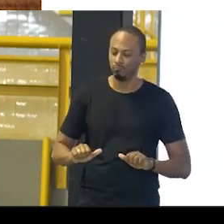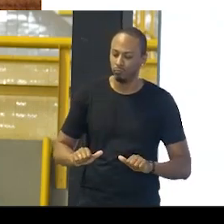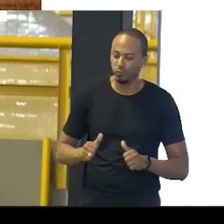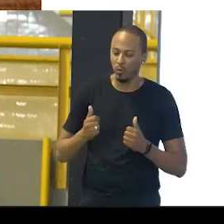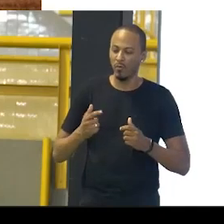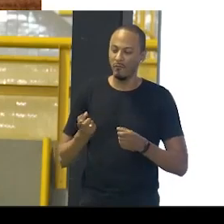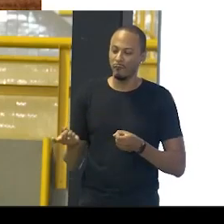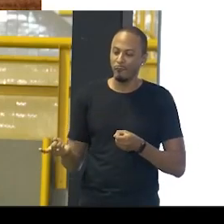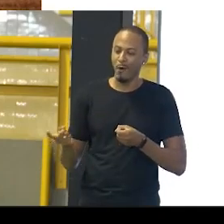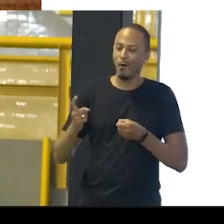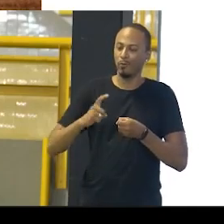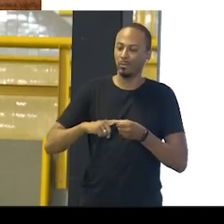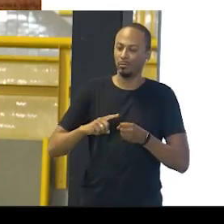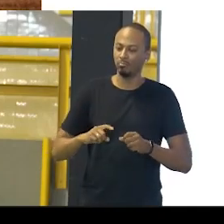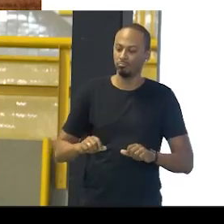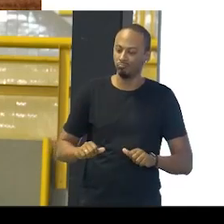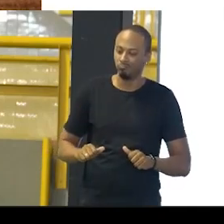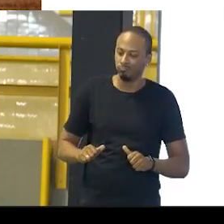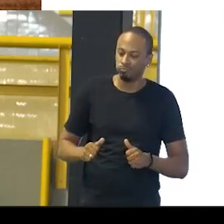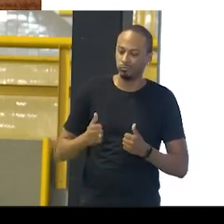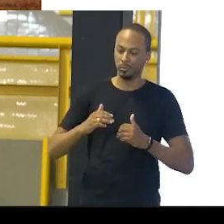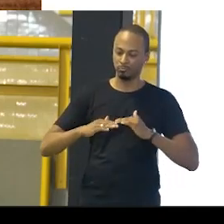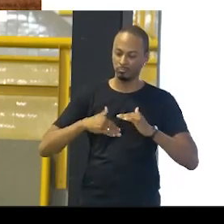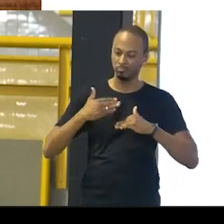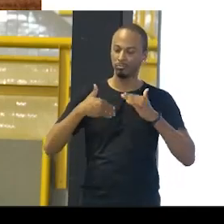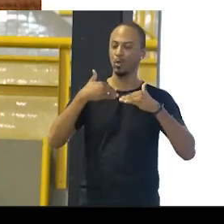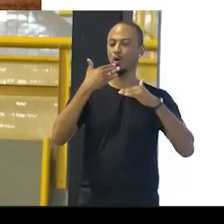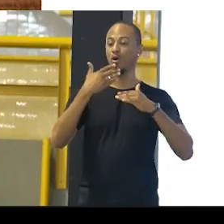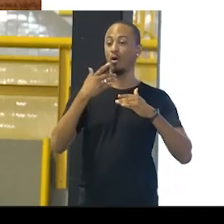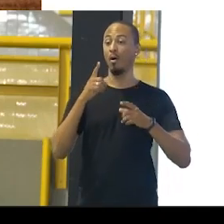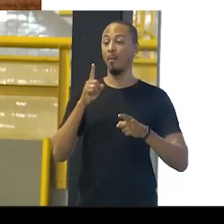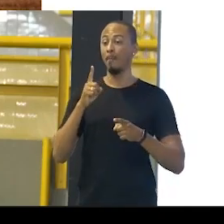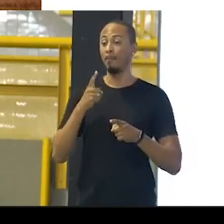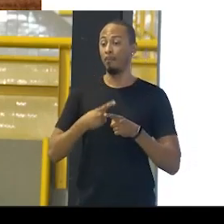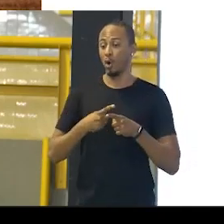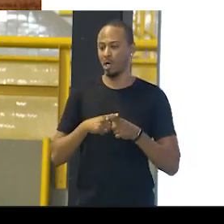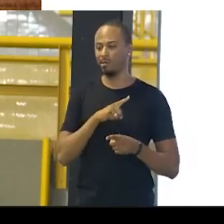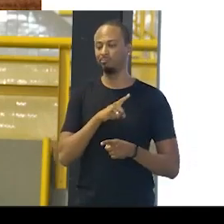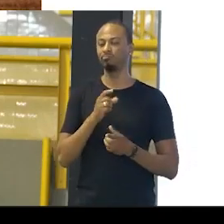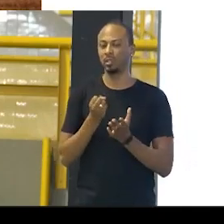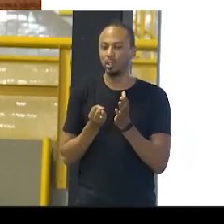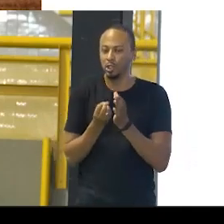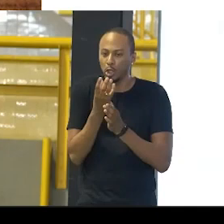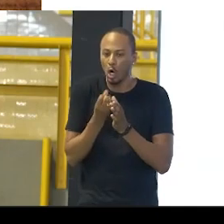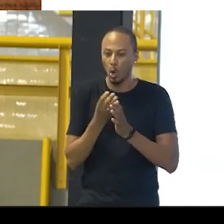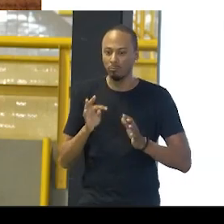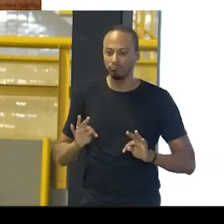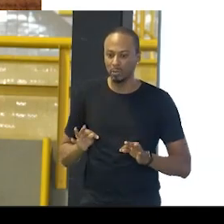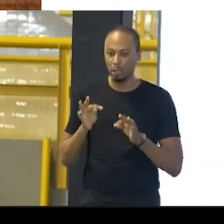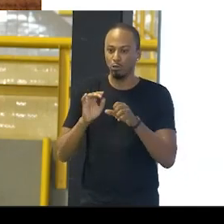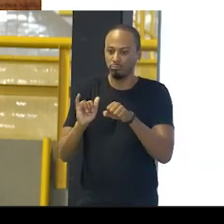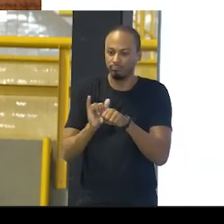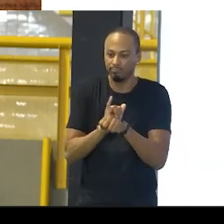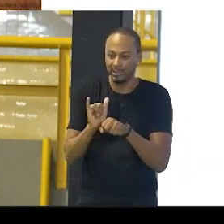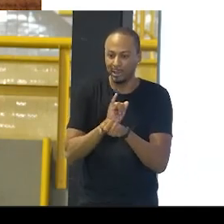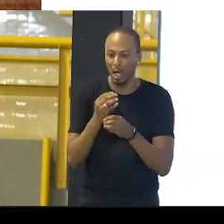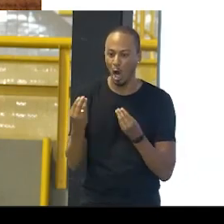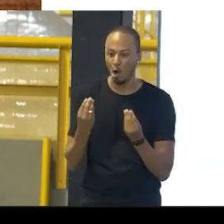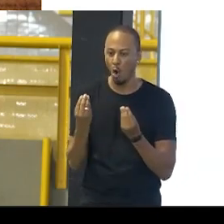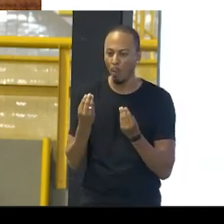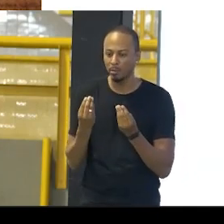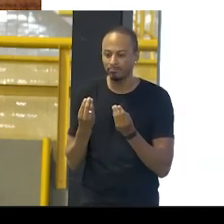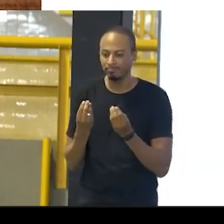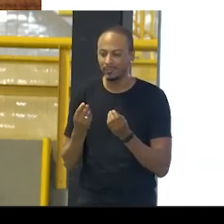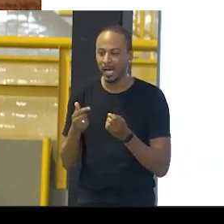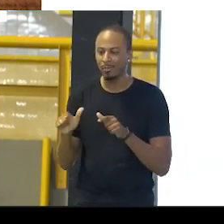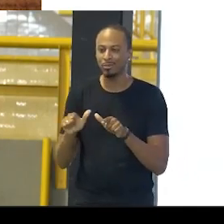xisto. Professor, é verdade que o Brasil tem grandes reservas de xisto? Sim. A Argentina já está produzindo esse tipo de gás.